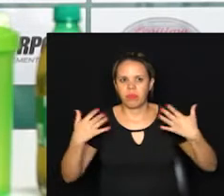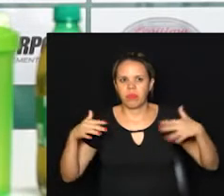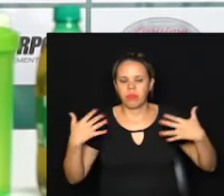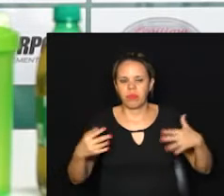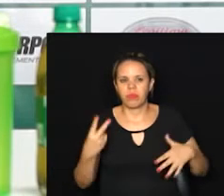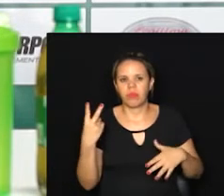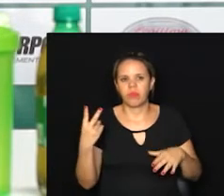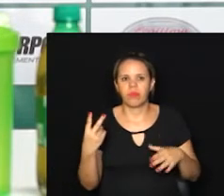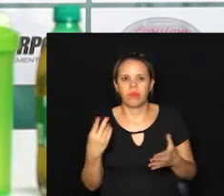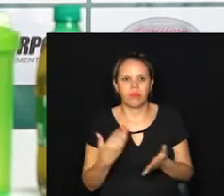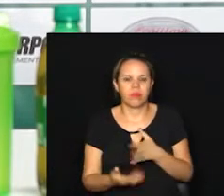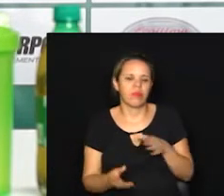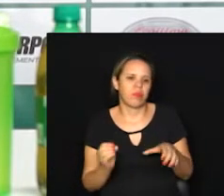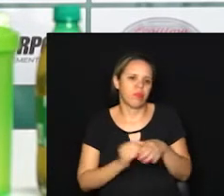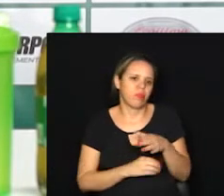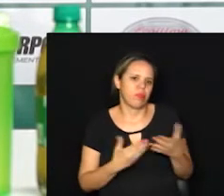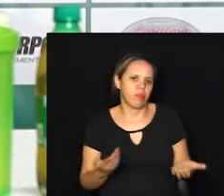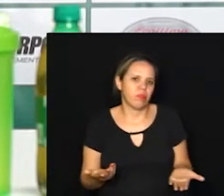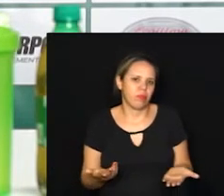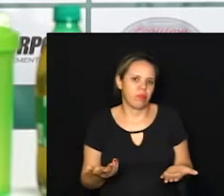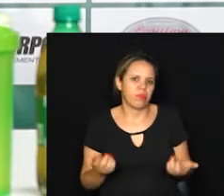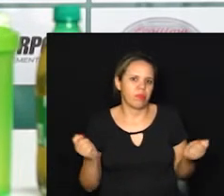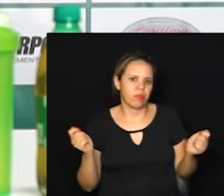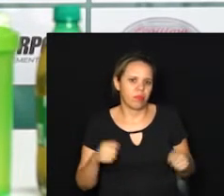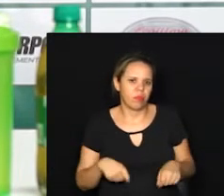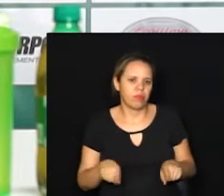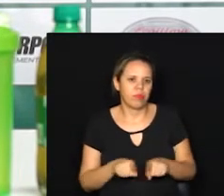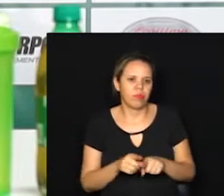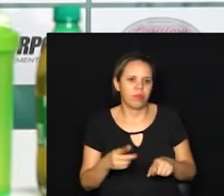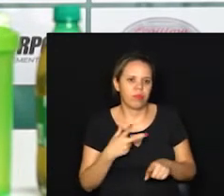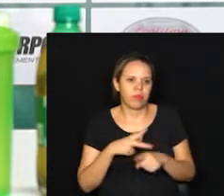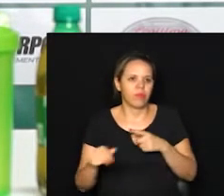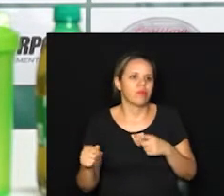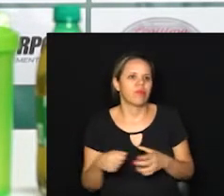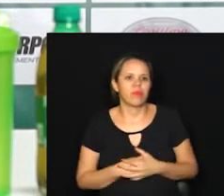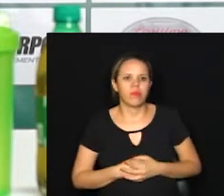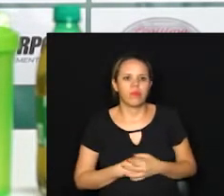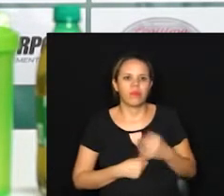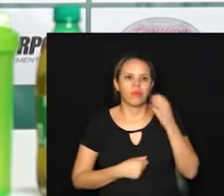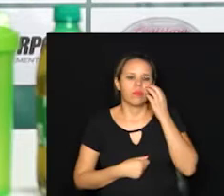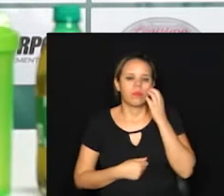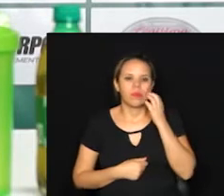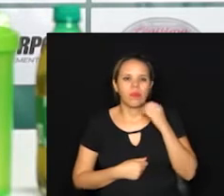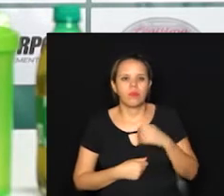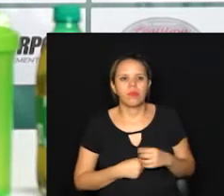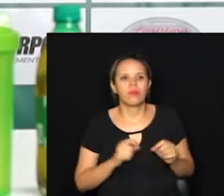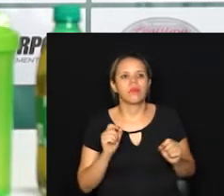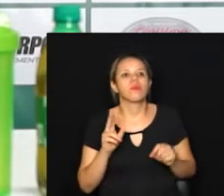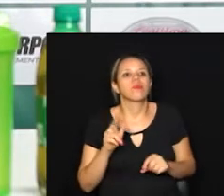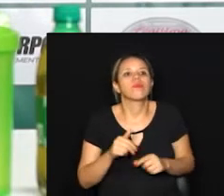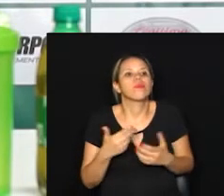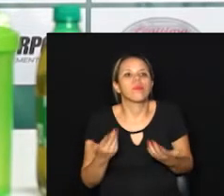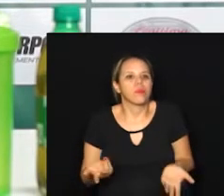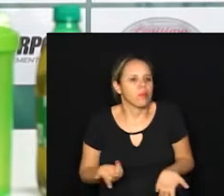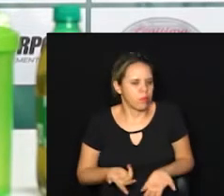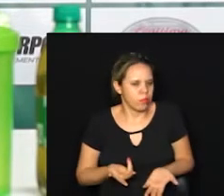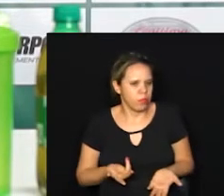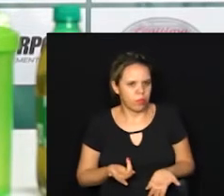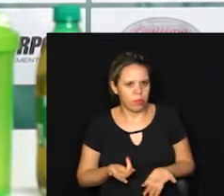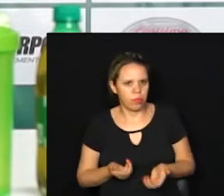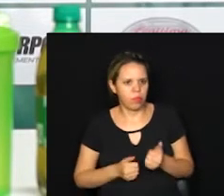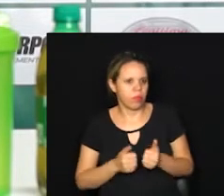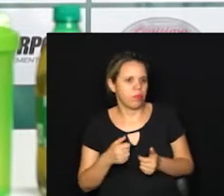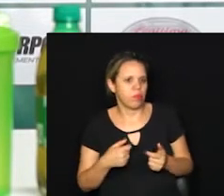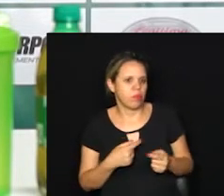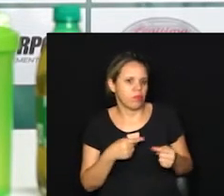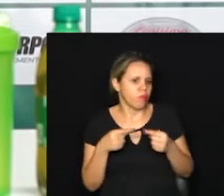2 gols, mas pudemos dar a volta por cima. E quem nunca jogou esse